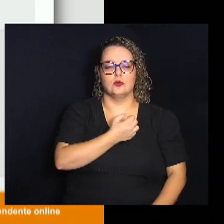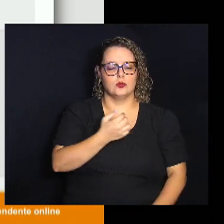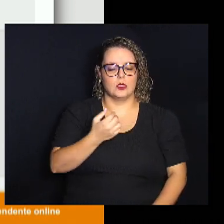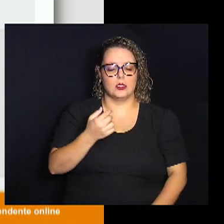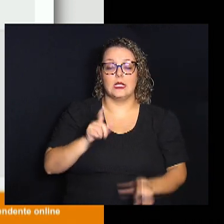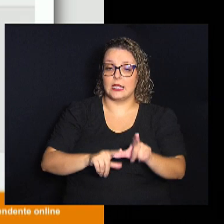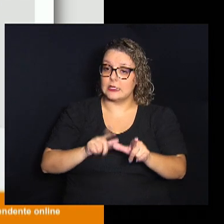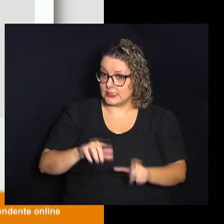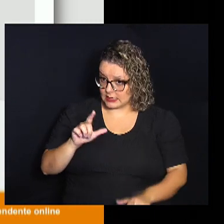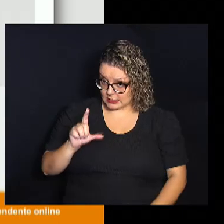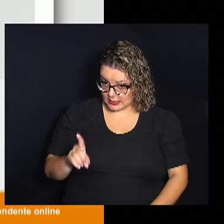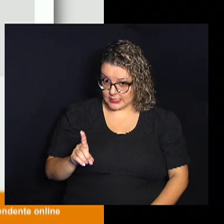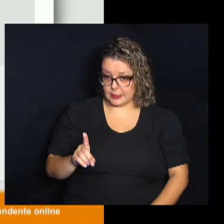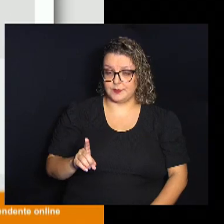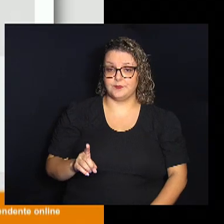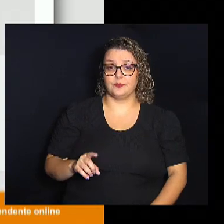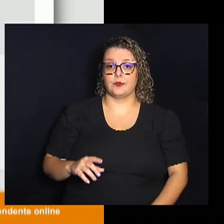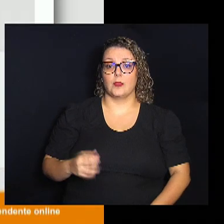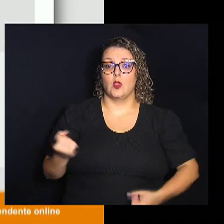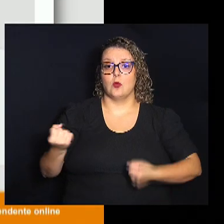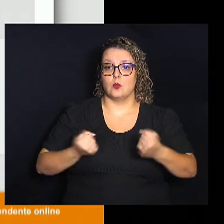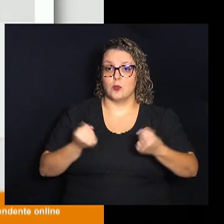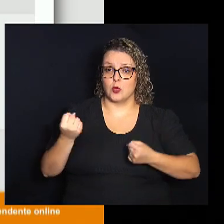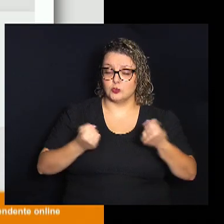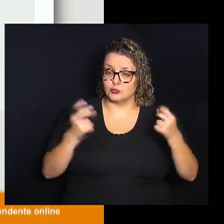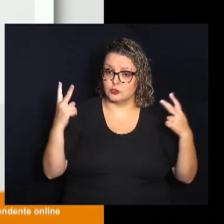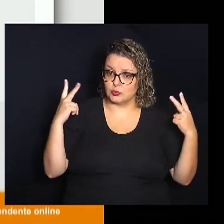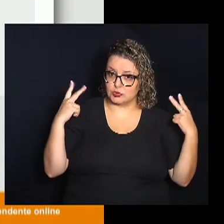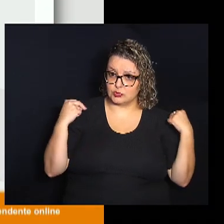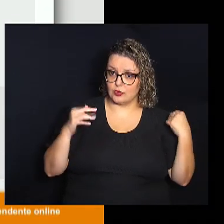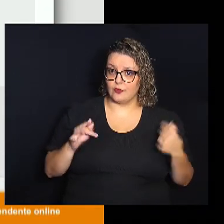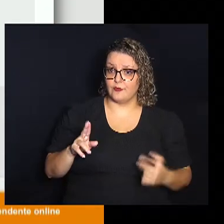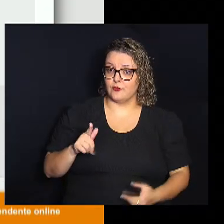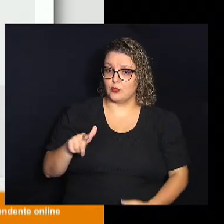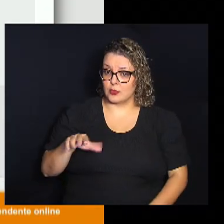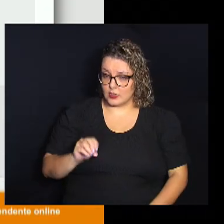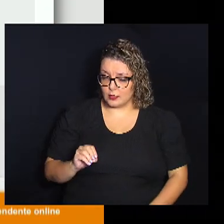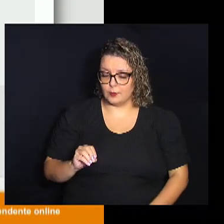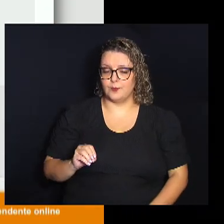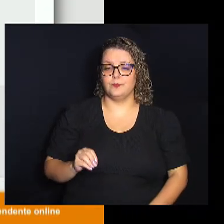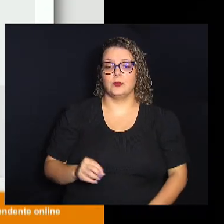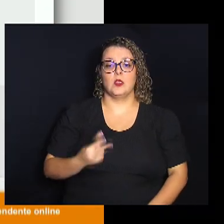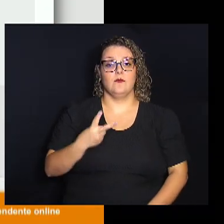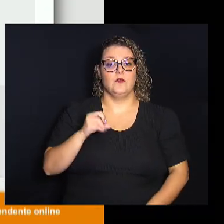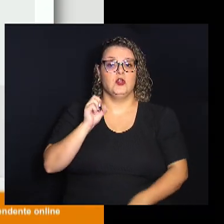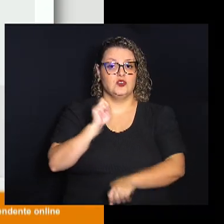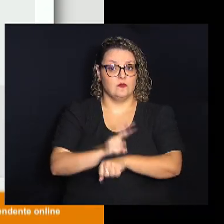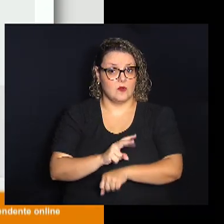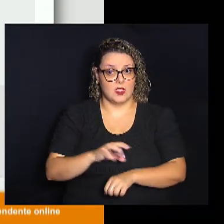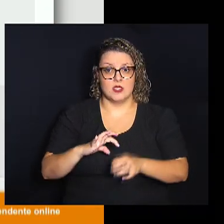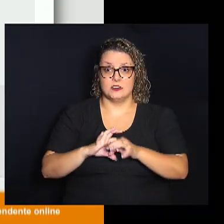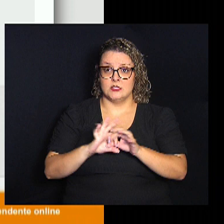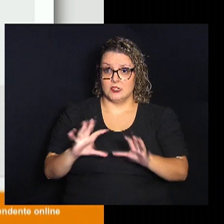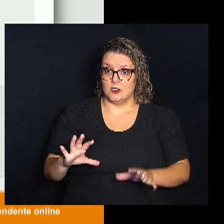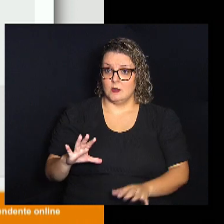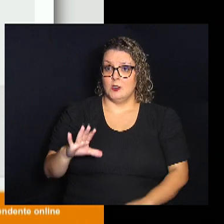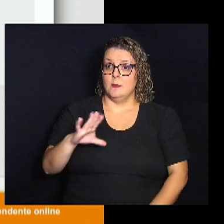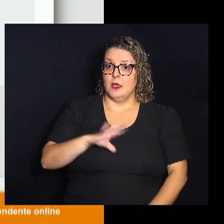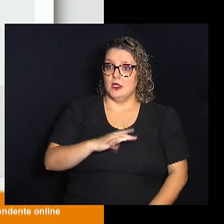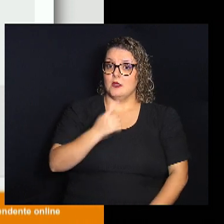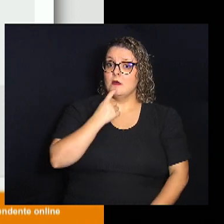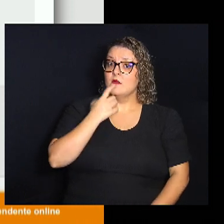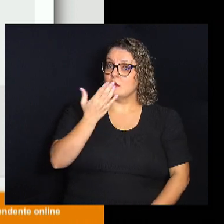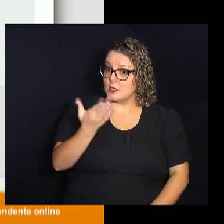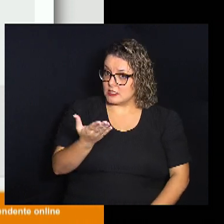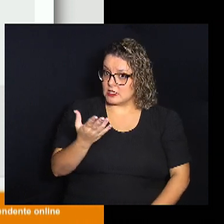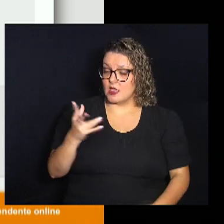de furgão ou veículo similar, 20 vagas disponíveis para a cidade de Campinas. Atenção você então, hein, que